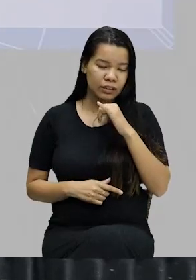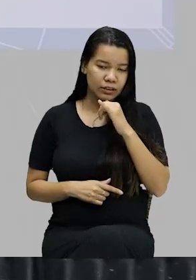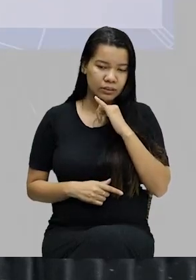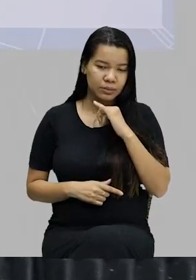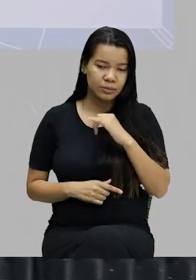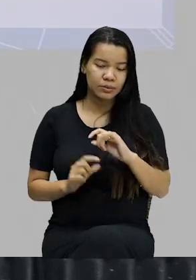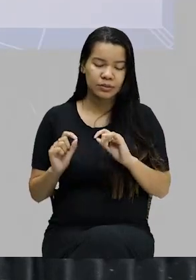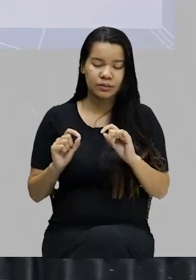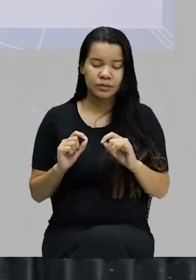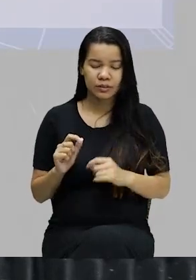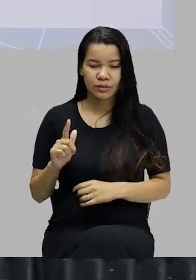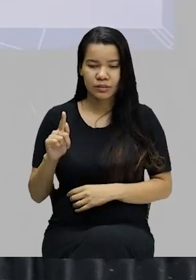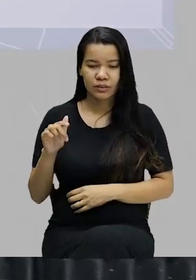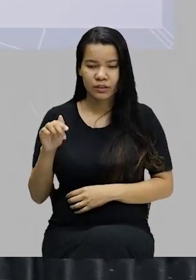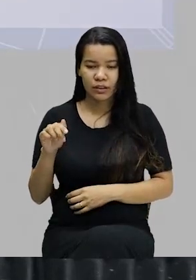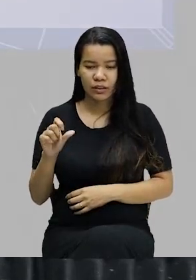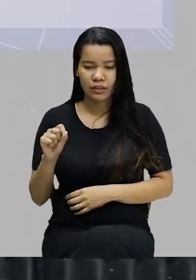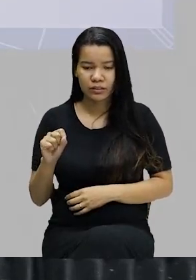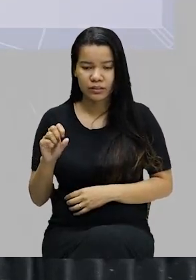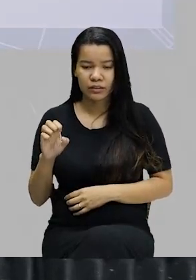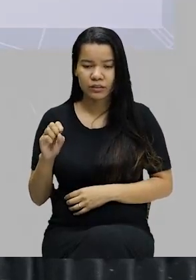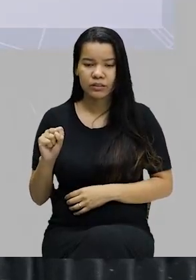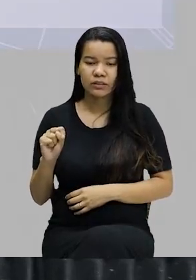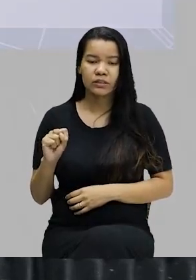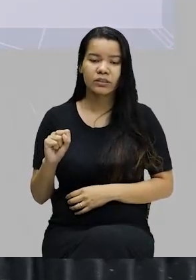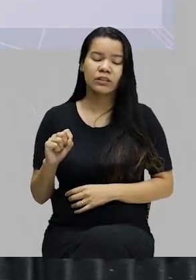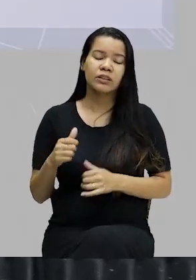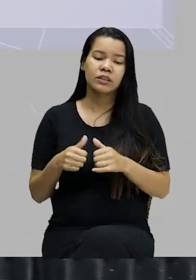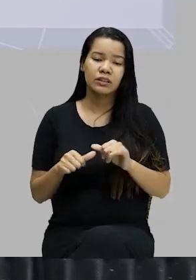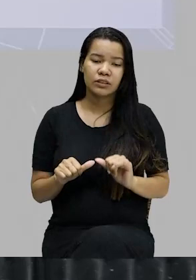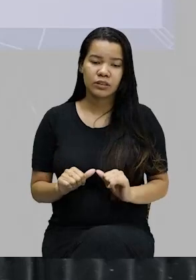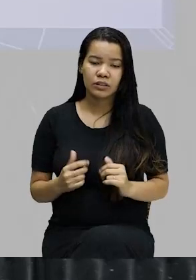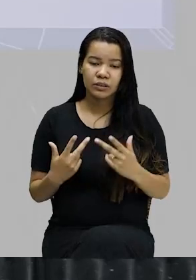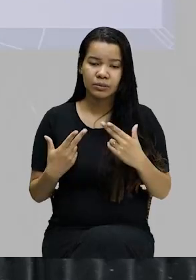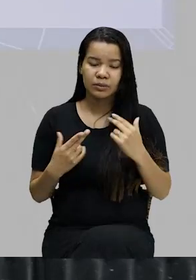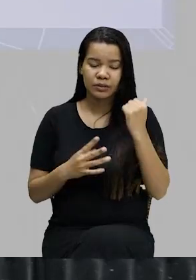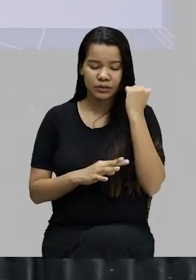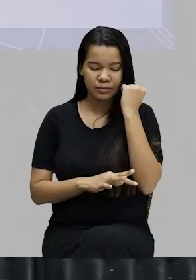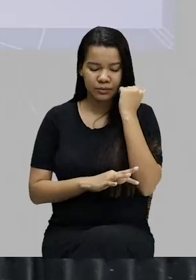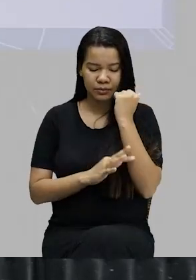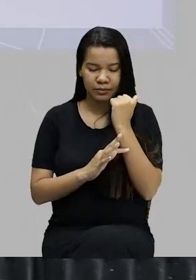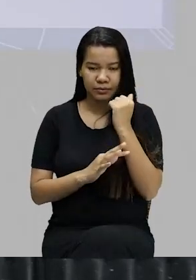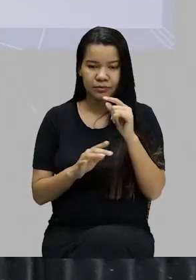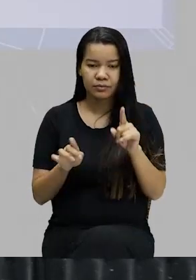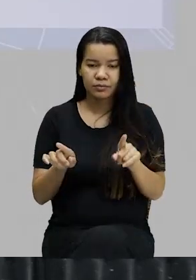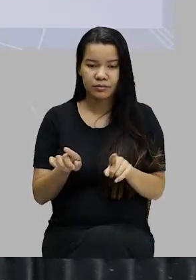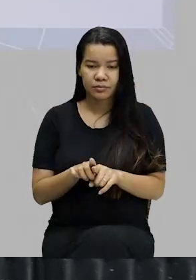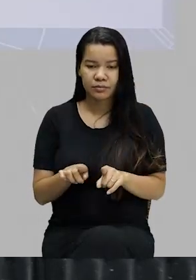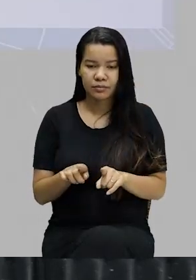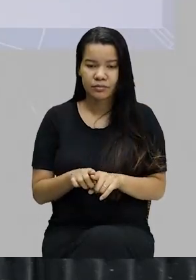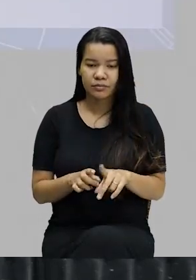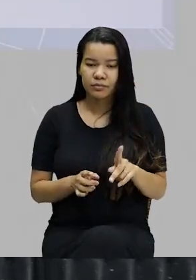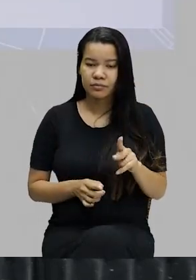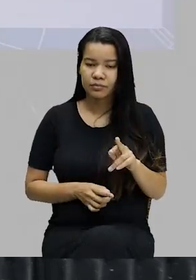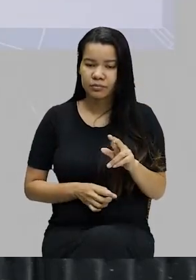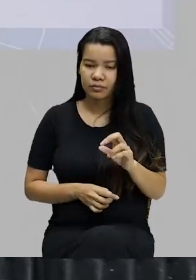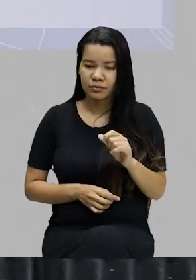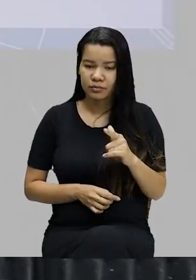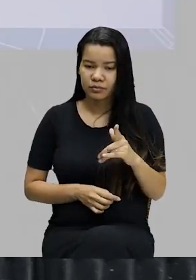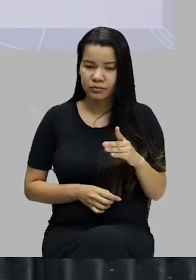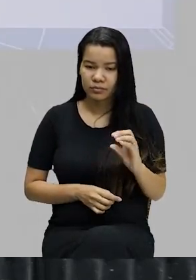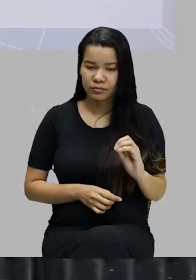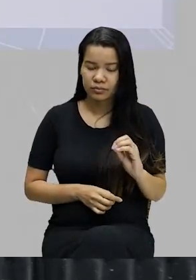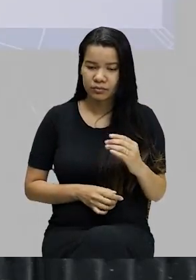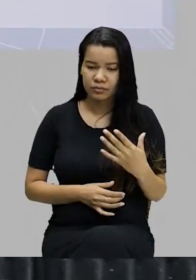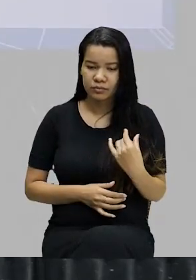esses gases estão à mesma temperatura e mesma pressão. Então, vamos lá, olha só.